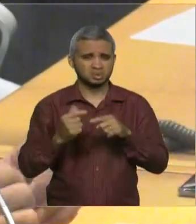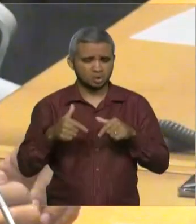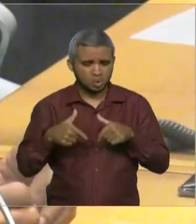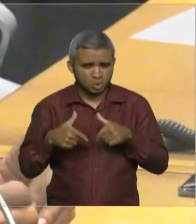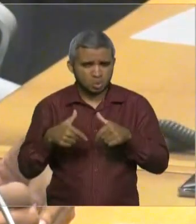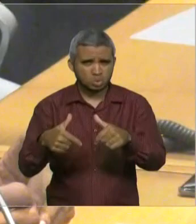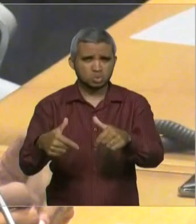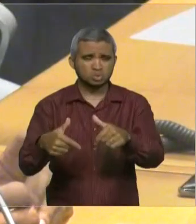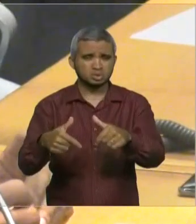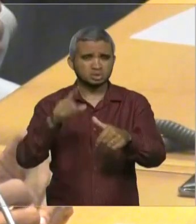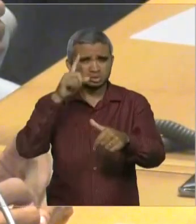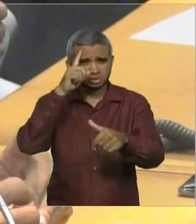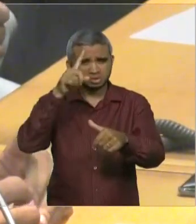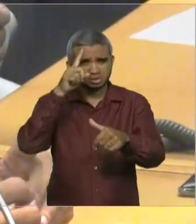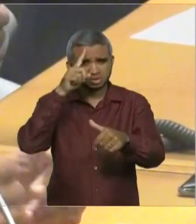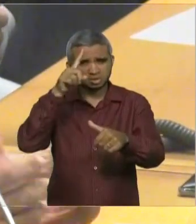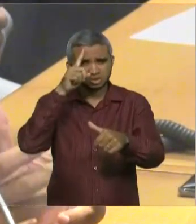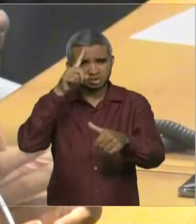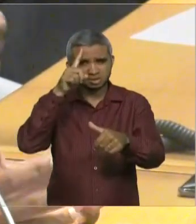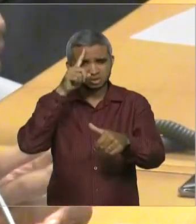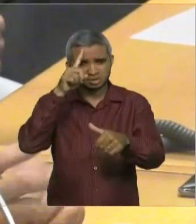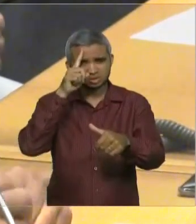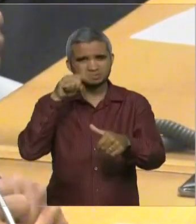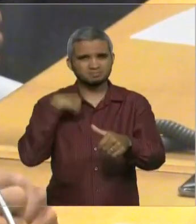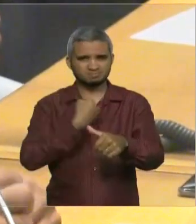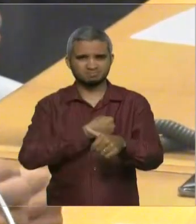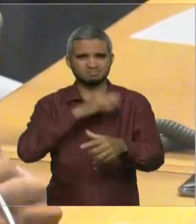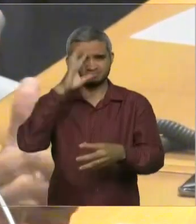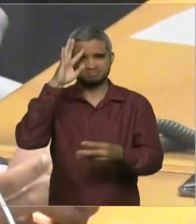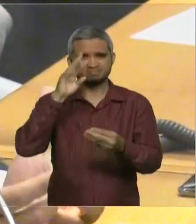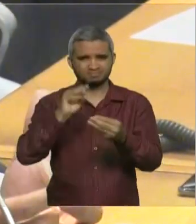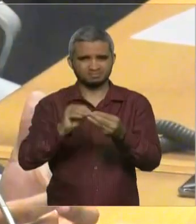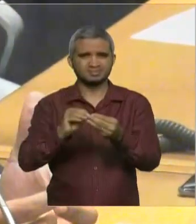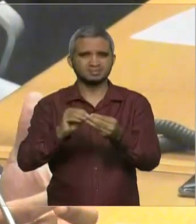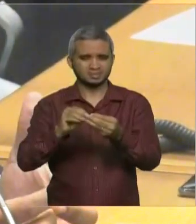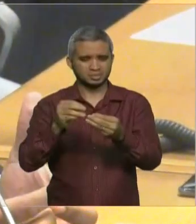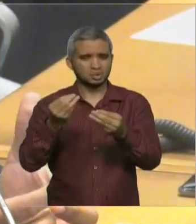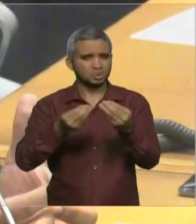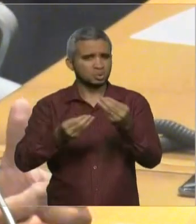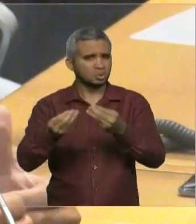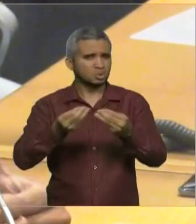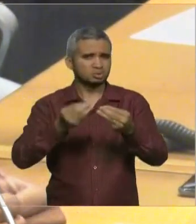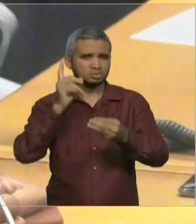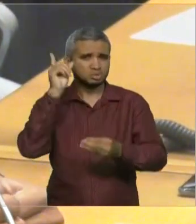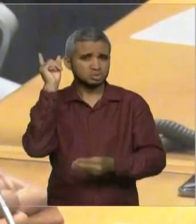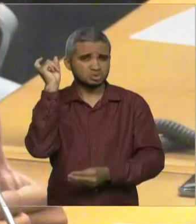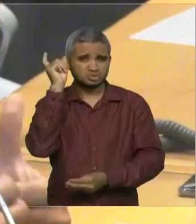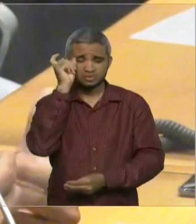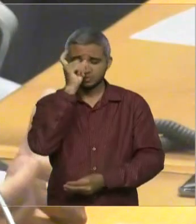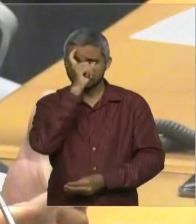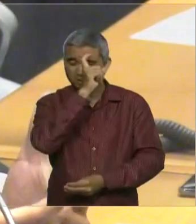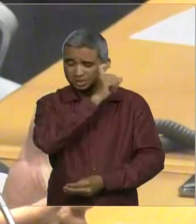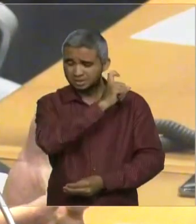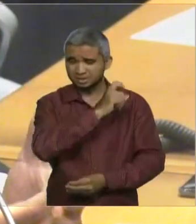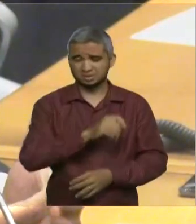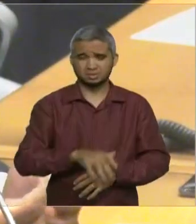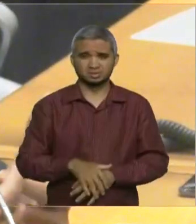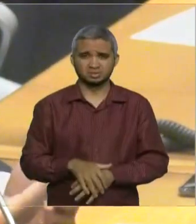Assembleia, a gente sabe, na verdade, o tamanho dessa dificuldade. Então, só uma mulher